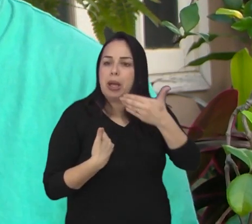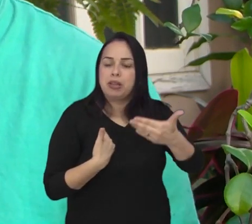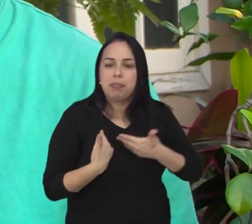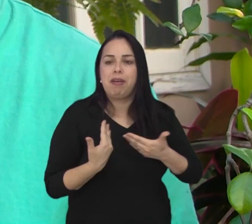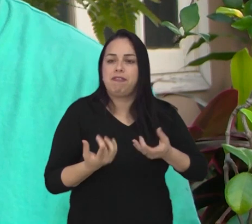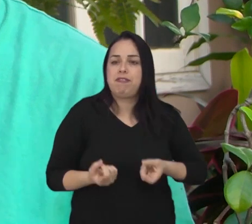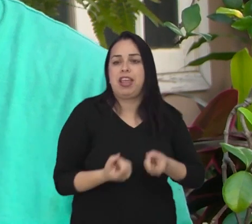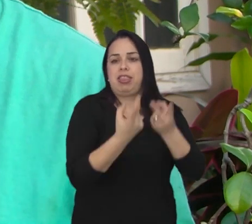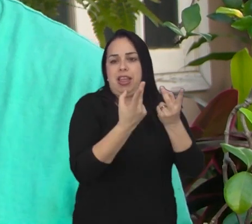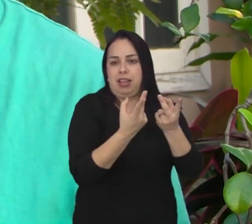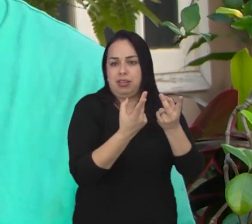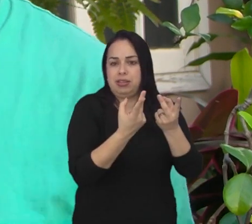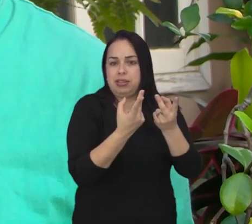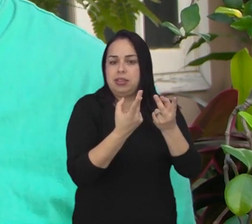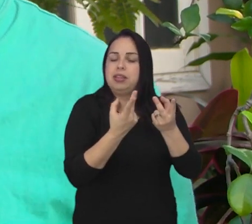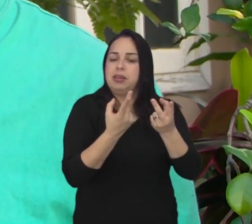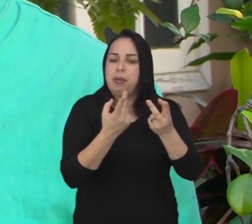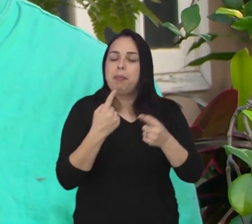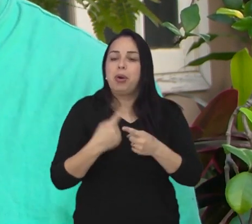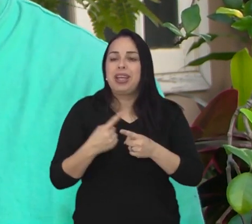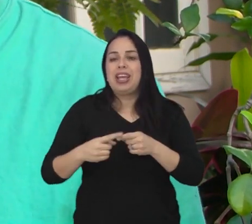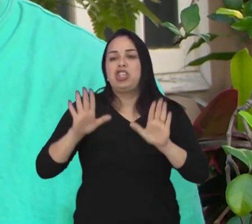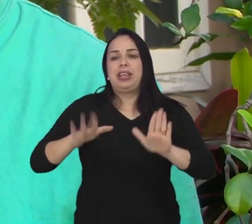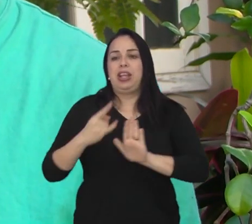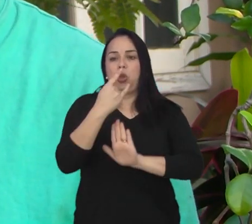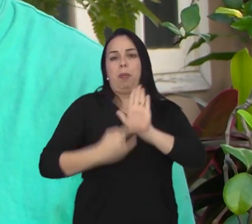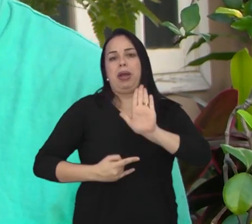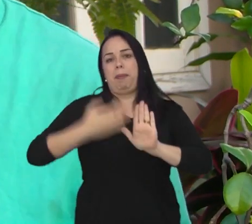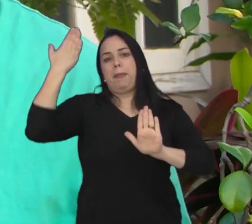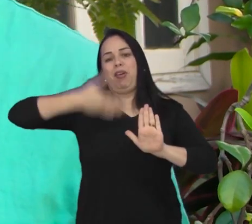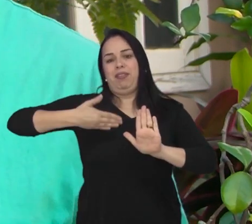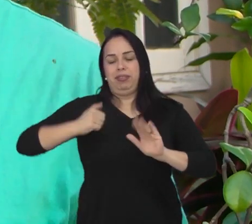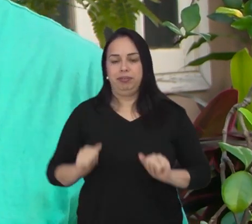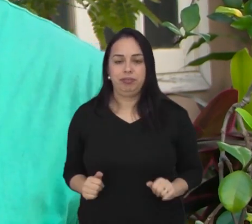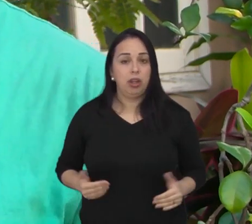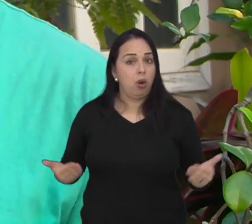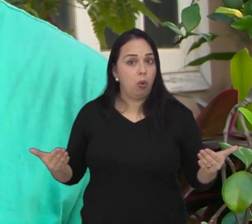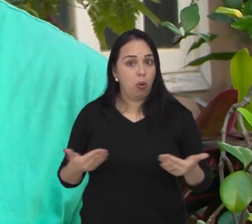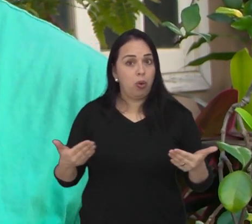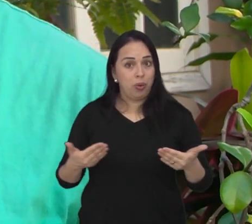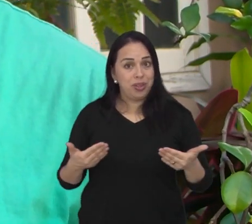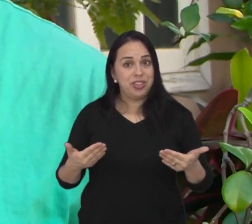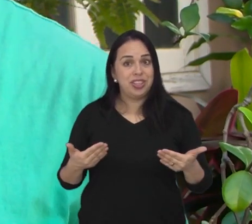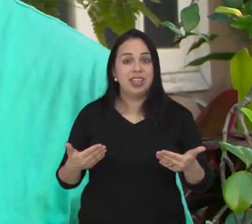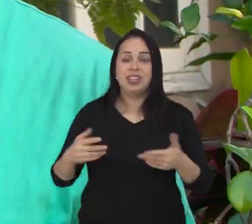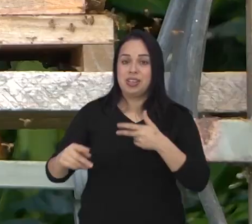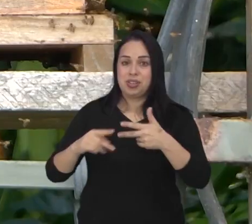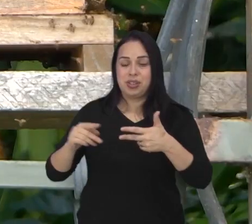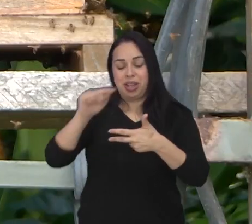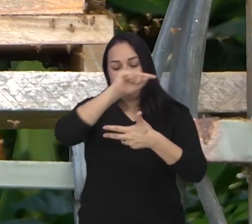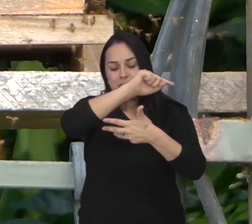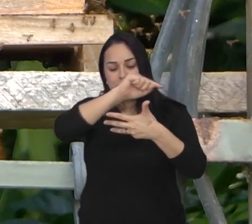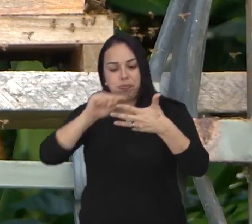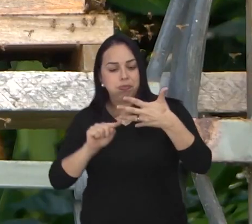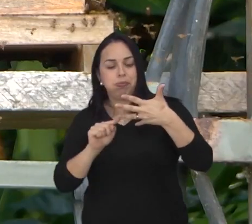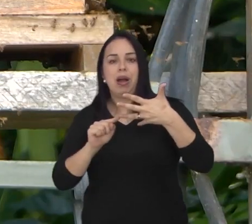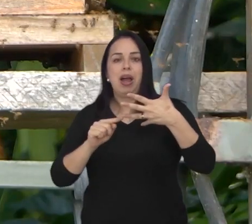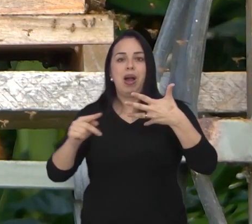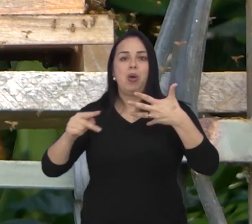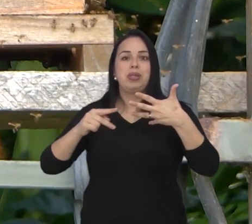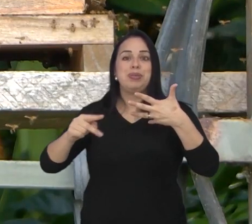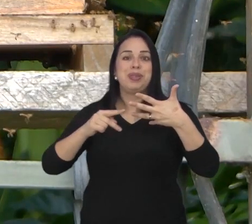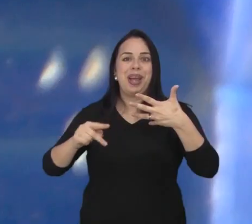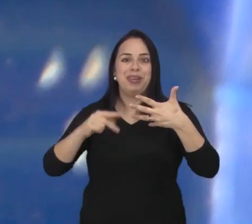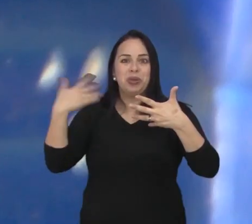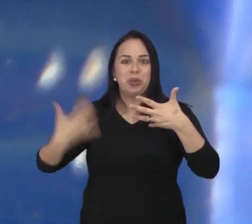de pedidos aí de produto e até mesmo de comercialização de enxame, né? Por você estar regularizado, né? Hoje, São José é a